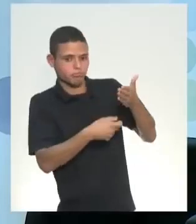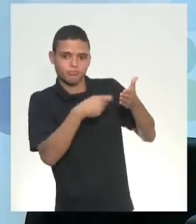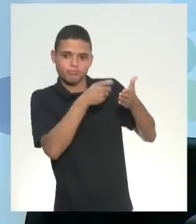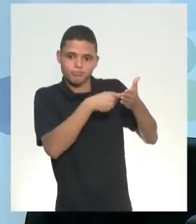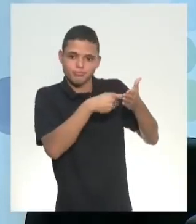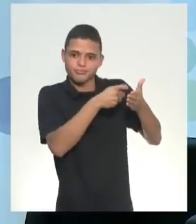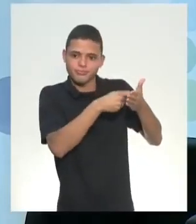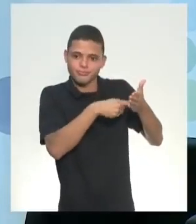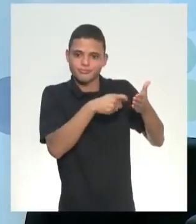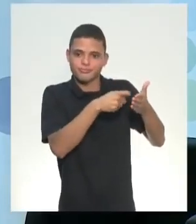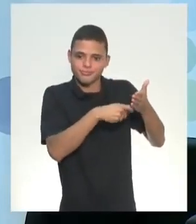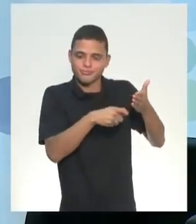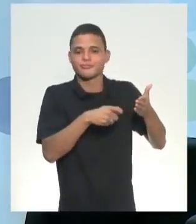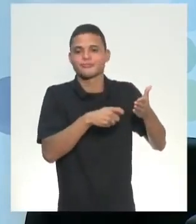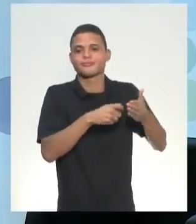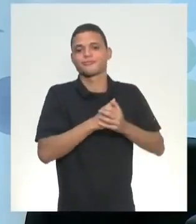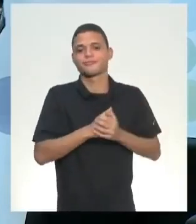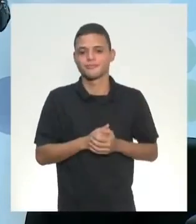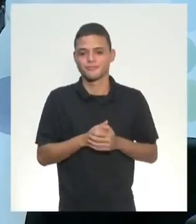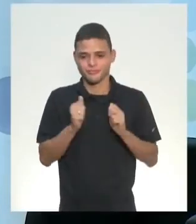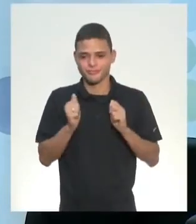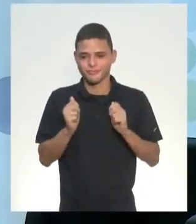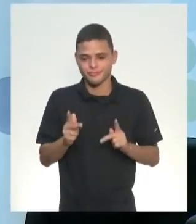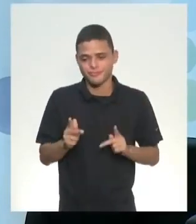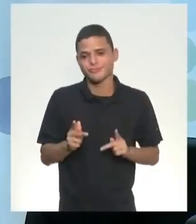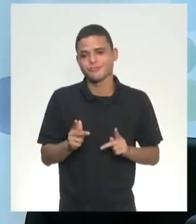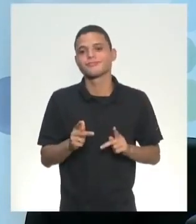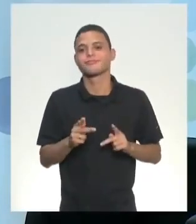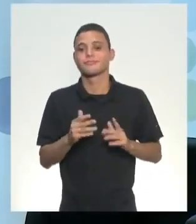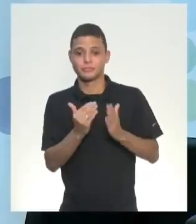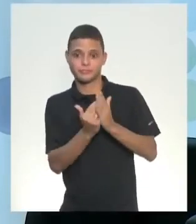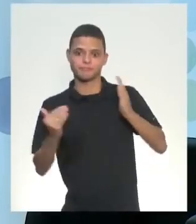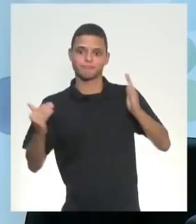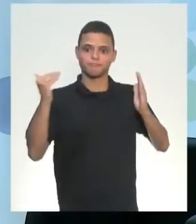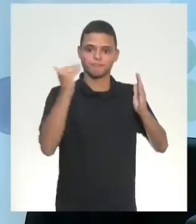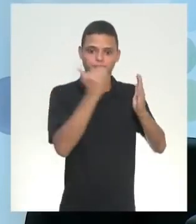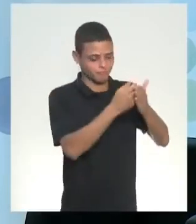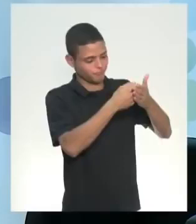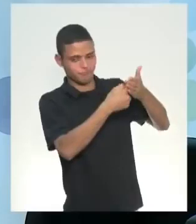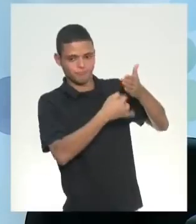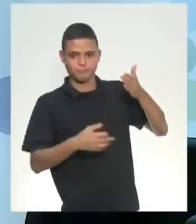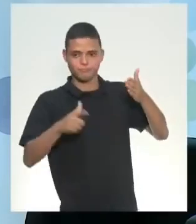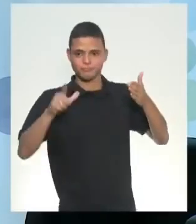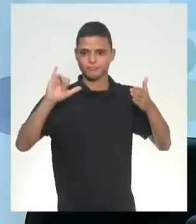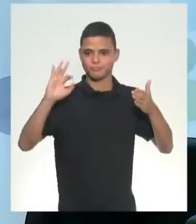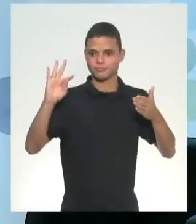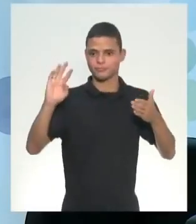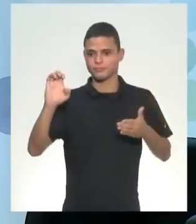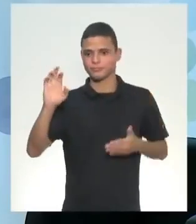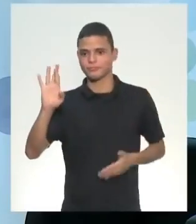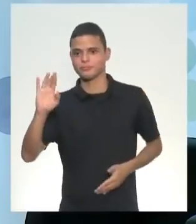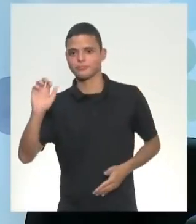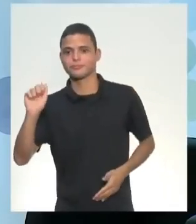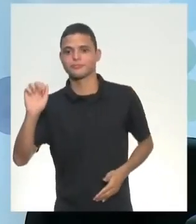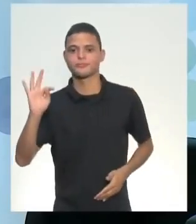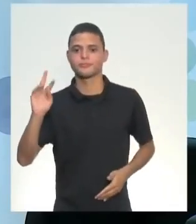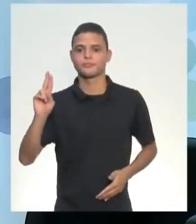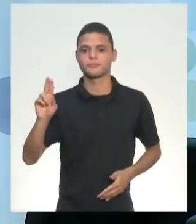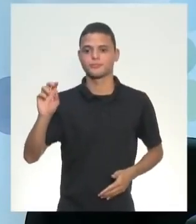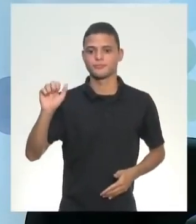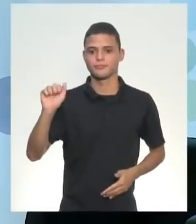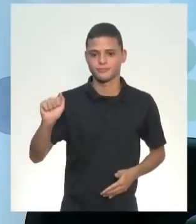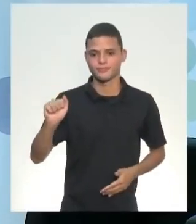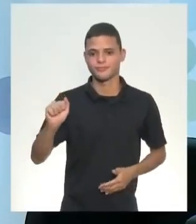aí com mais atividades para vocês. Mais atividades aí da literatura, tá? Vamos sintonizar mais ainda na próxima aula. Aguardem que a